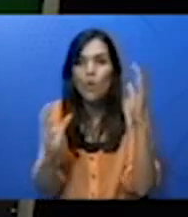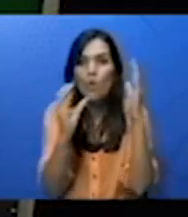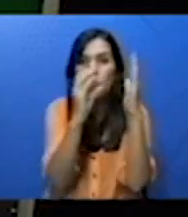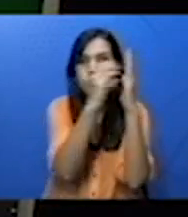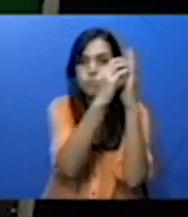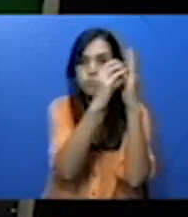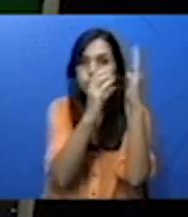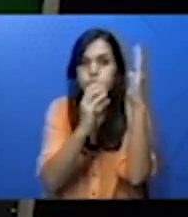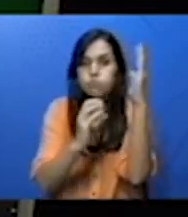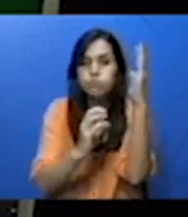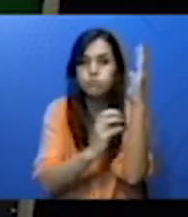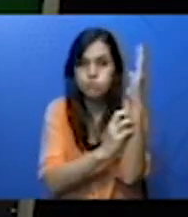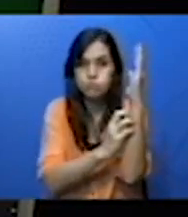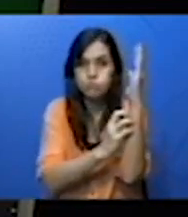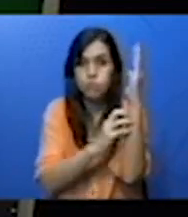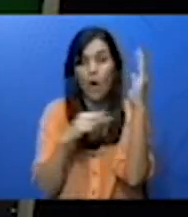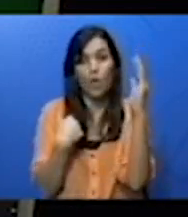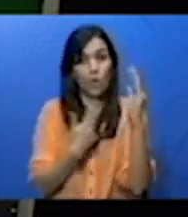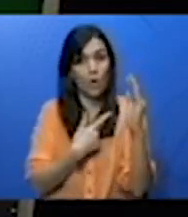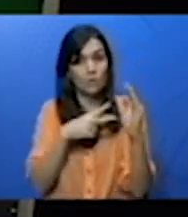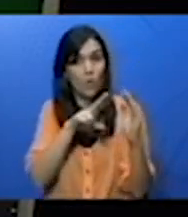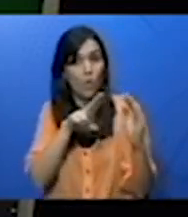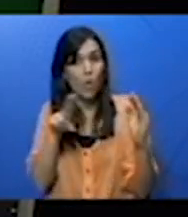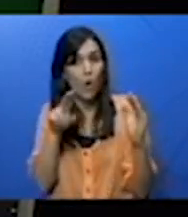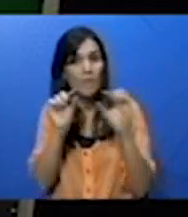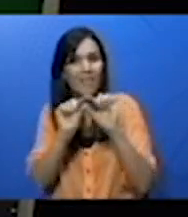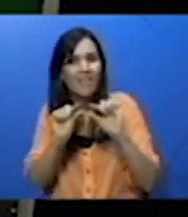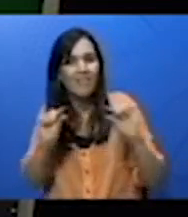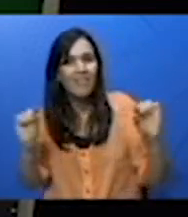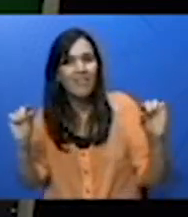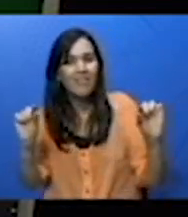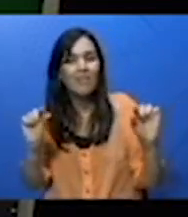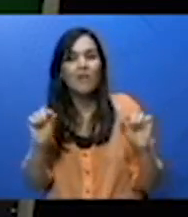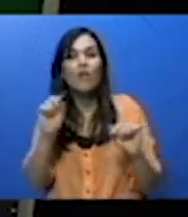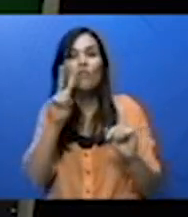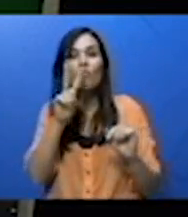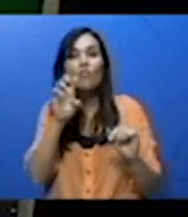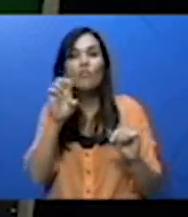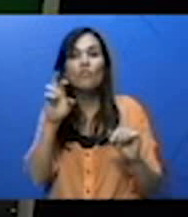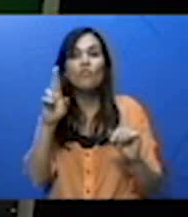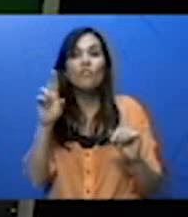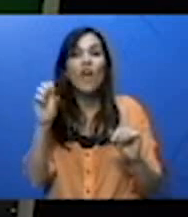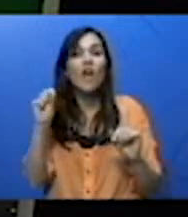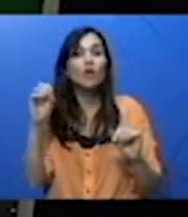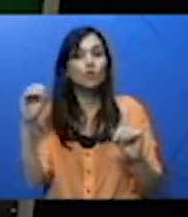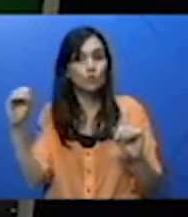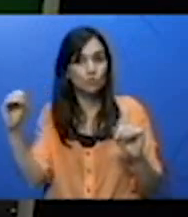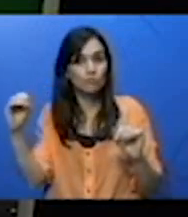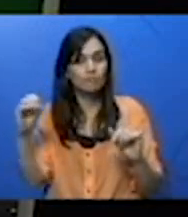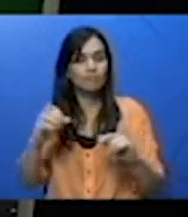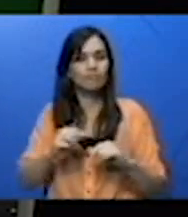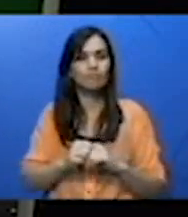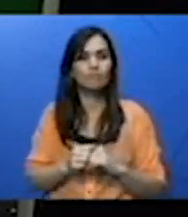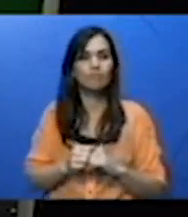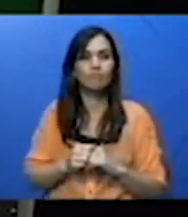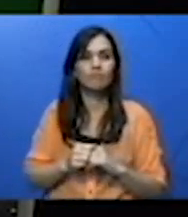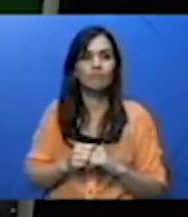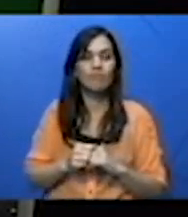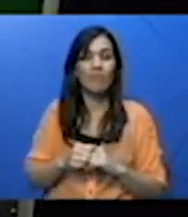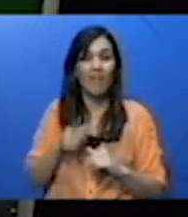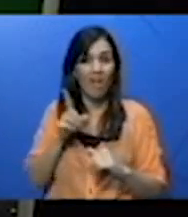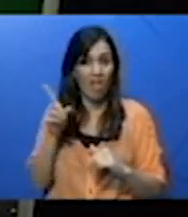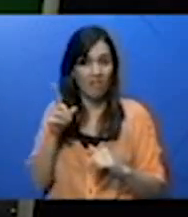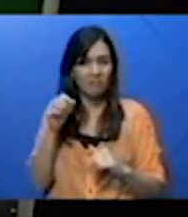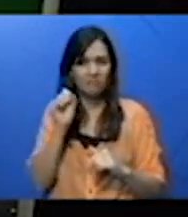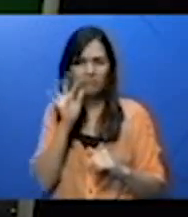Vocês, às vezes nós chamamos de linhas, tá? Ó, aqui a segunda e a terceira. Como disse, ela é